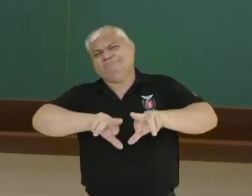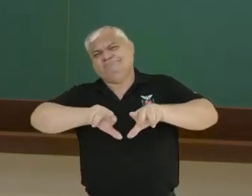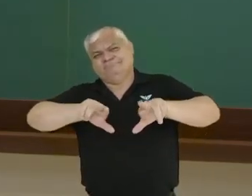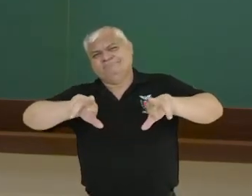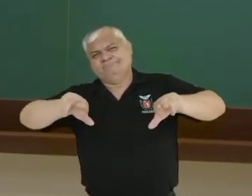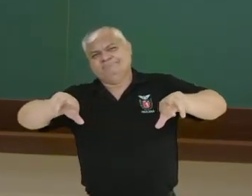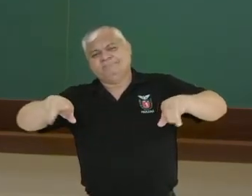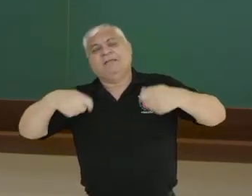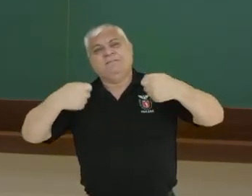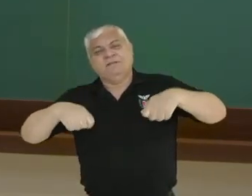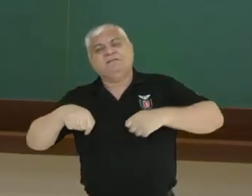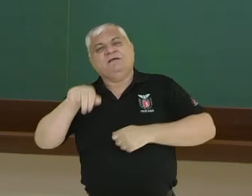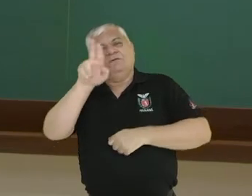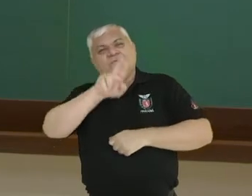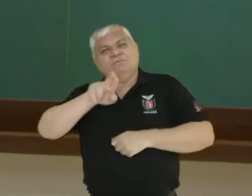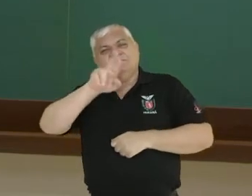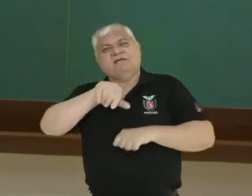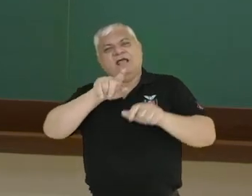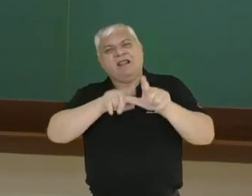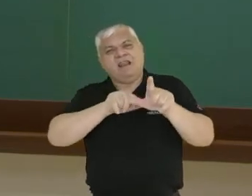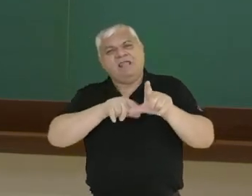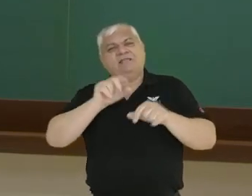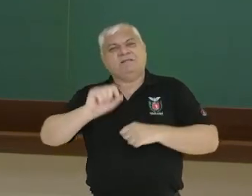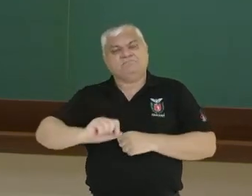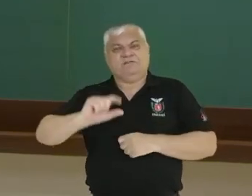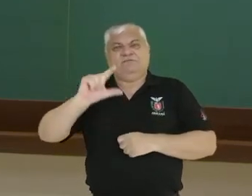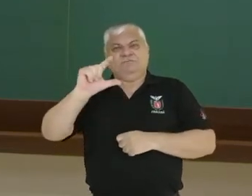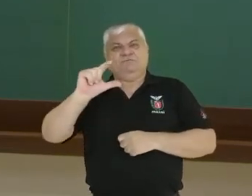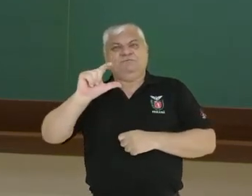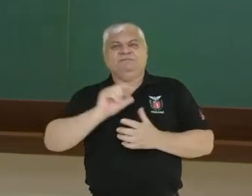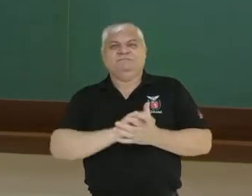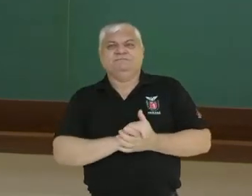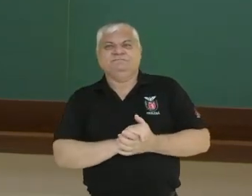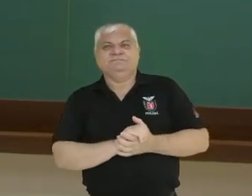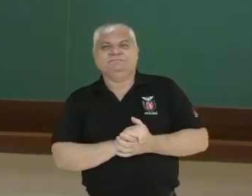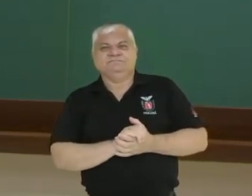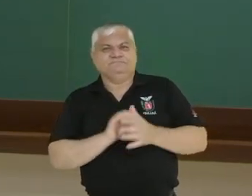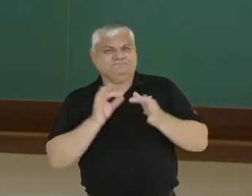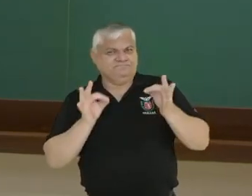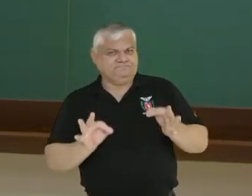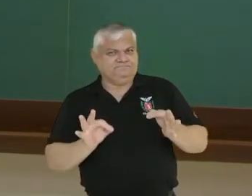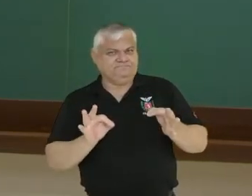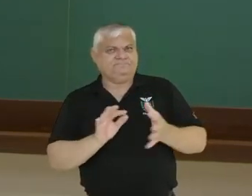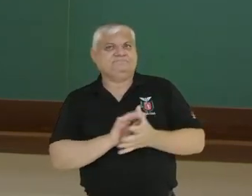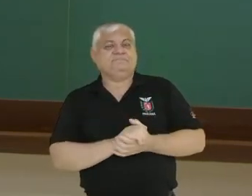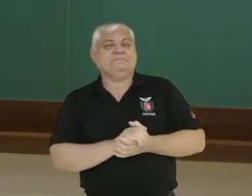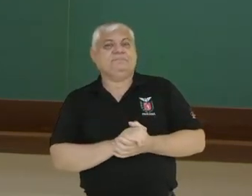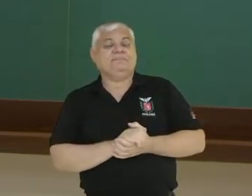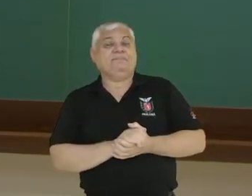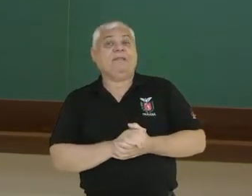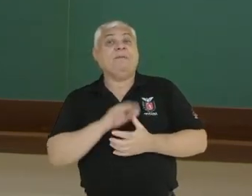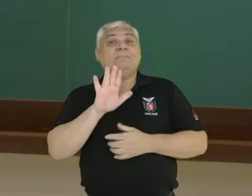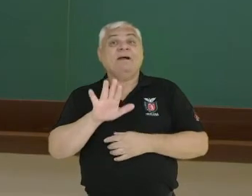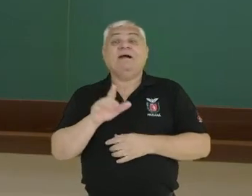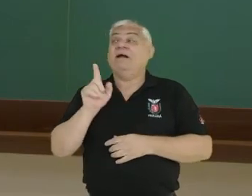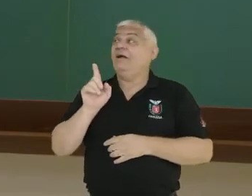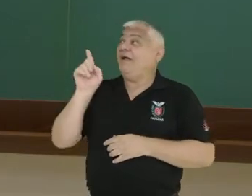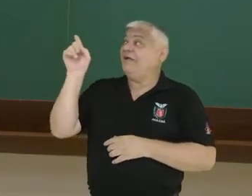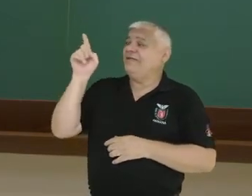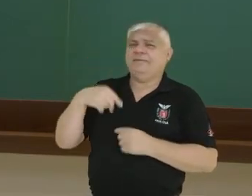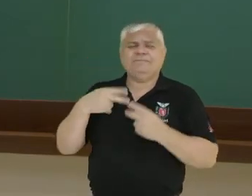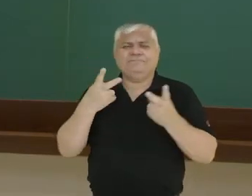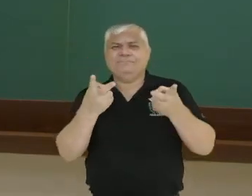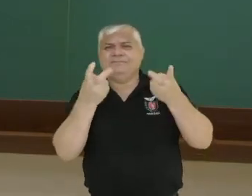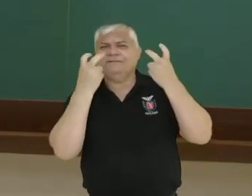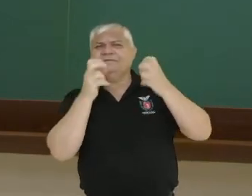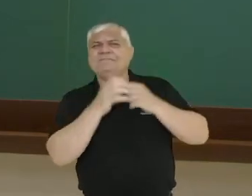nós precisamos então utilizar ali a inicial maiúscula, certo? Mas aqui, nós observamos